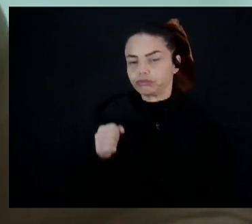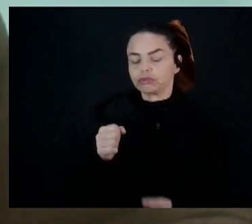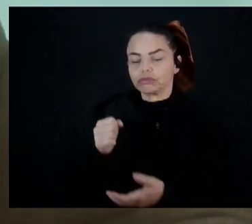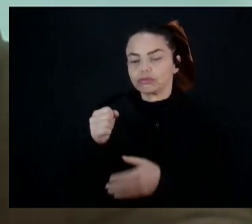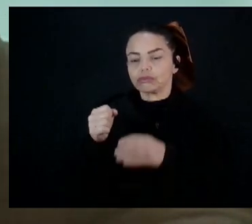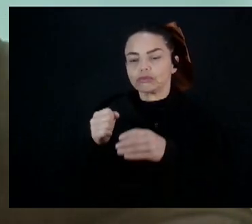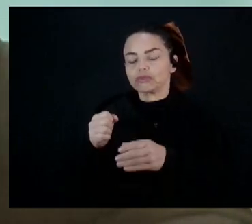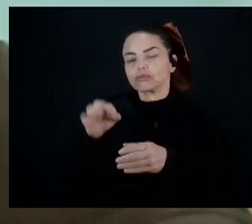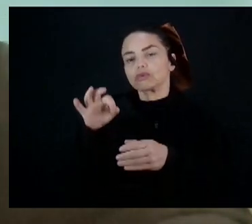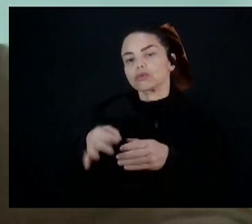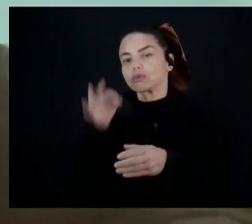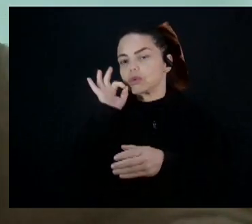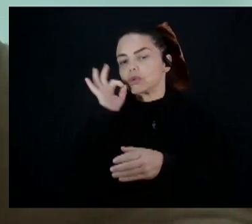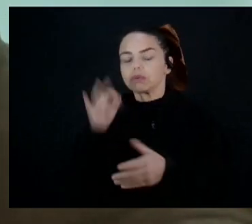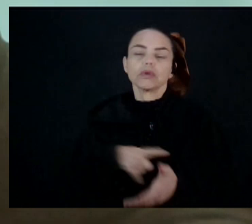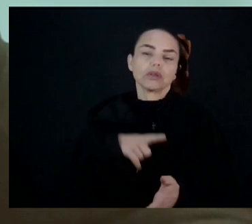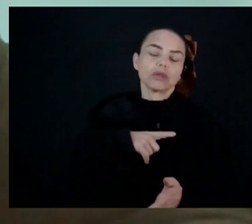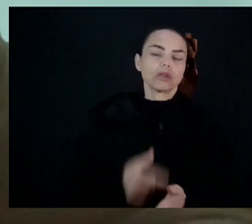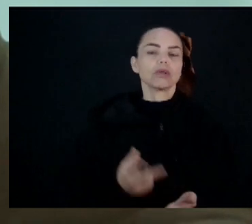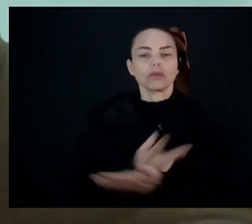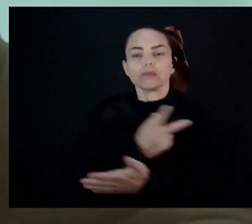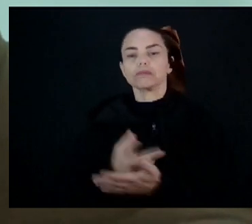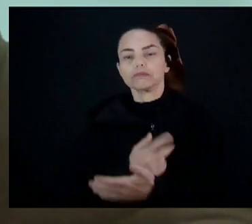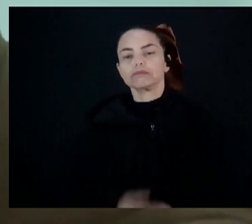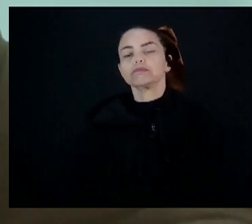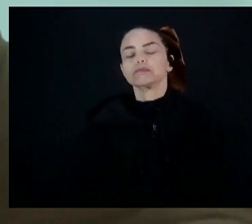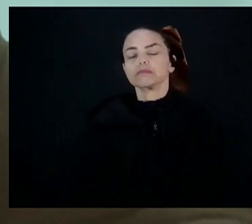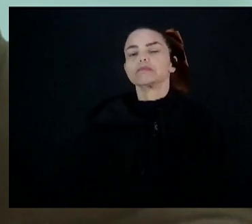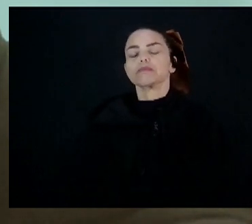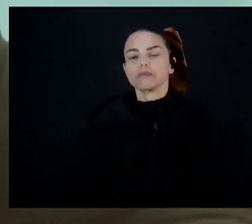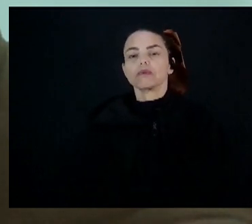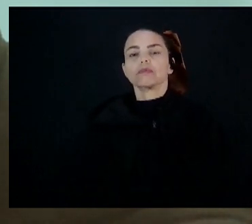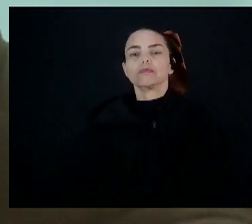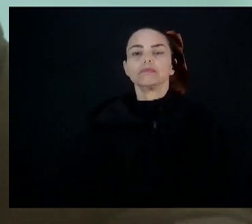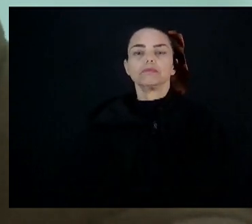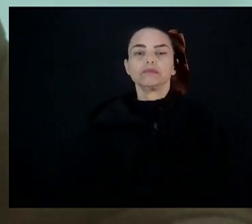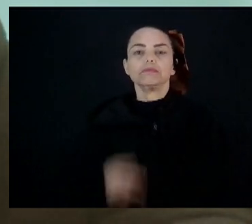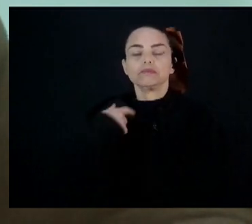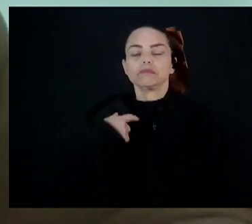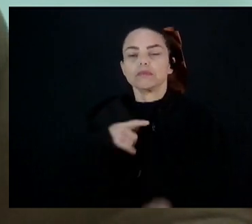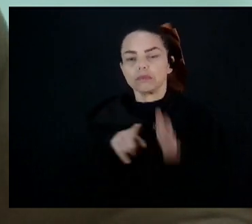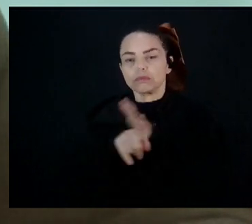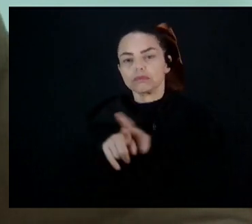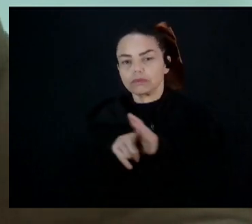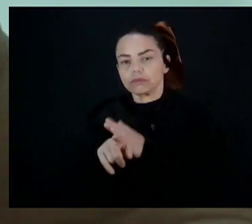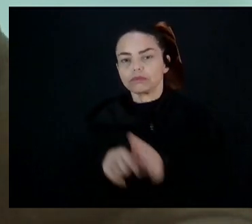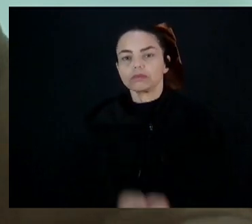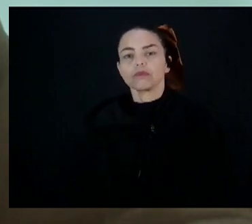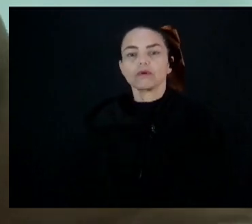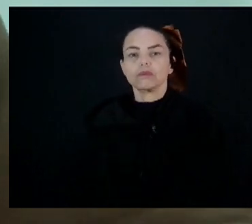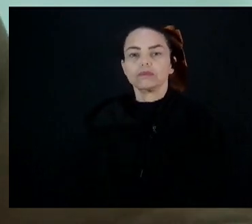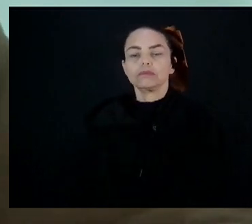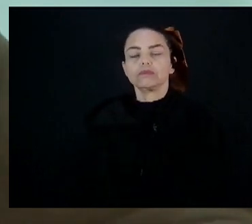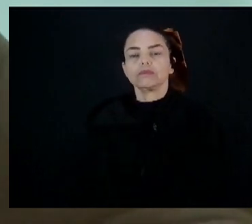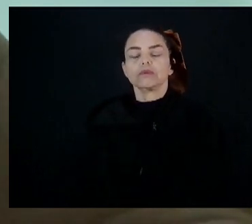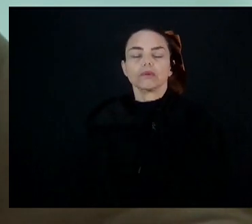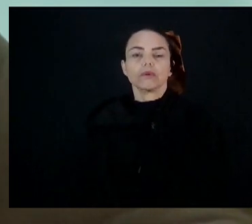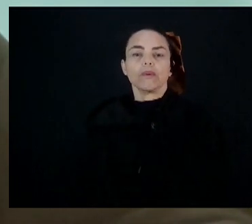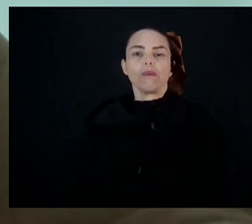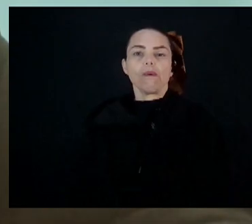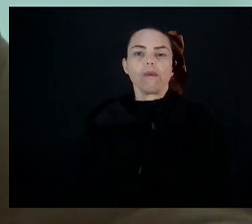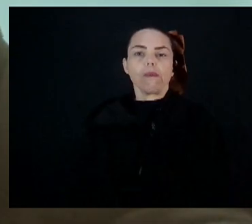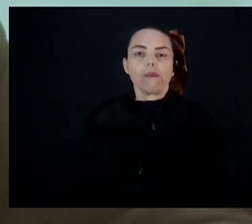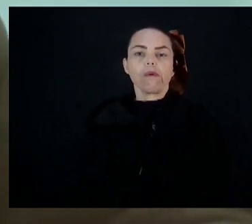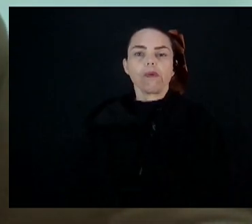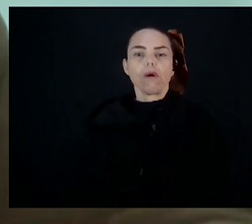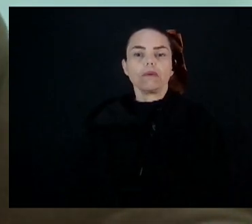tem algo errado, e por isso vale a pena uma investigação, né? Pra vocês terem ideia, existe já